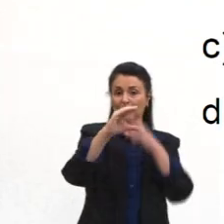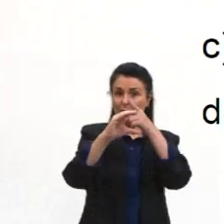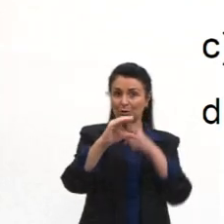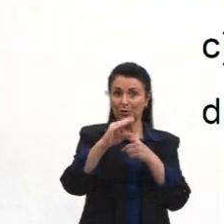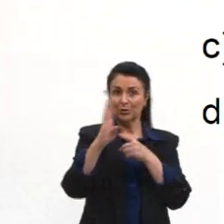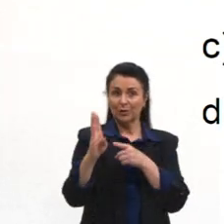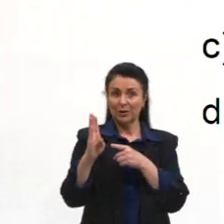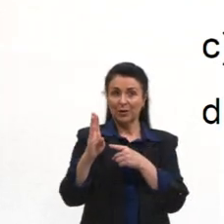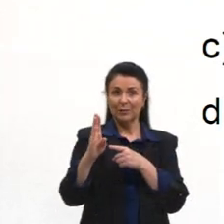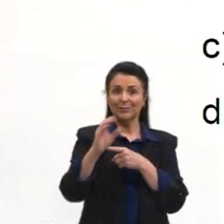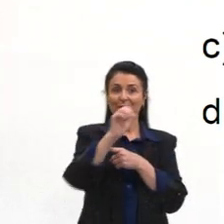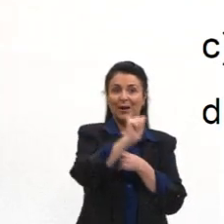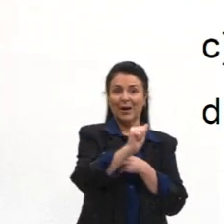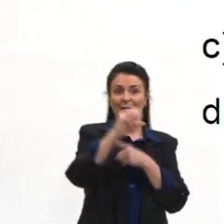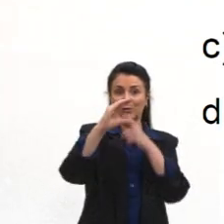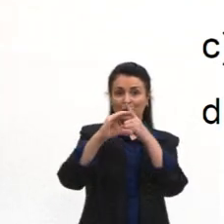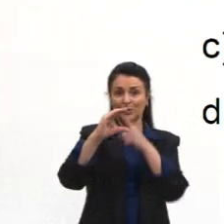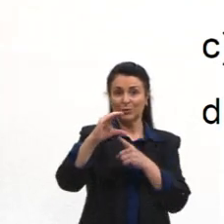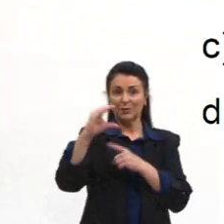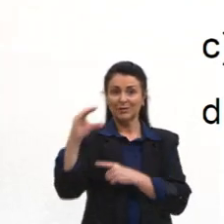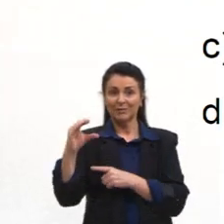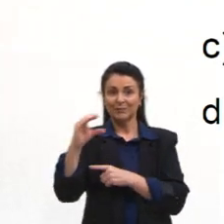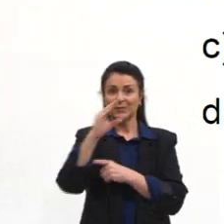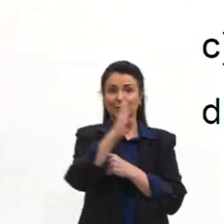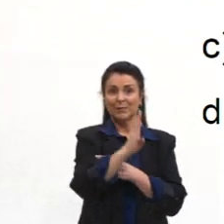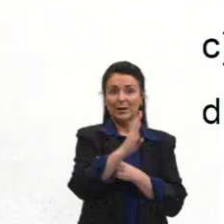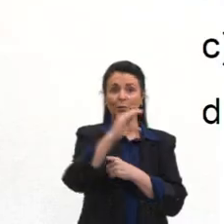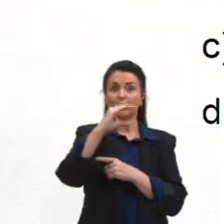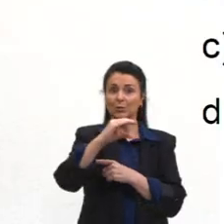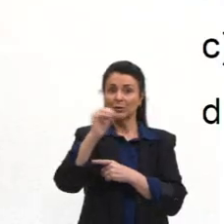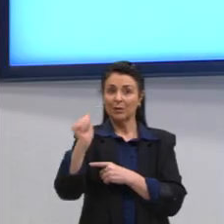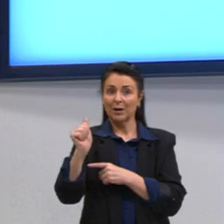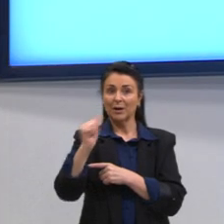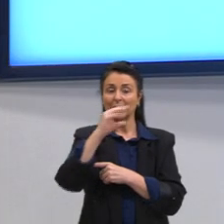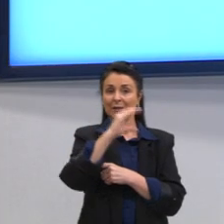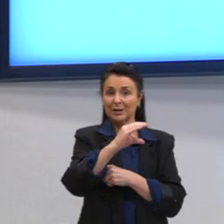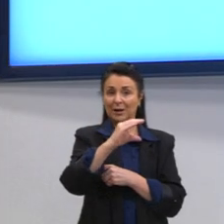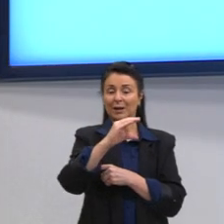B está contido em ar e ser está continuar